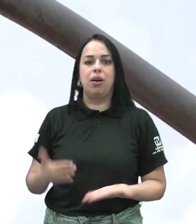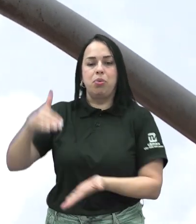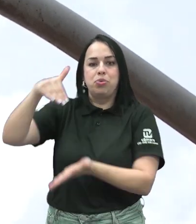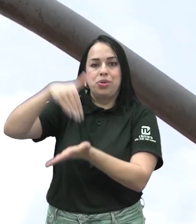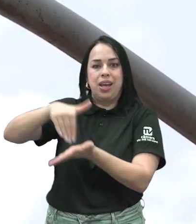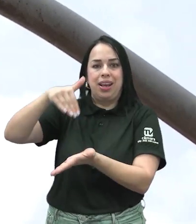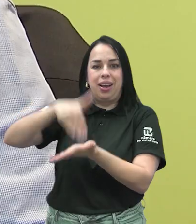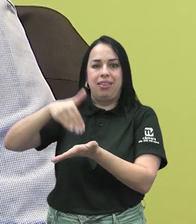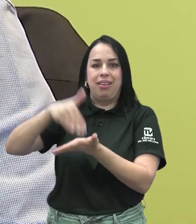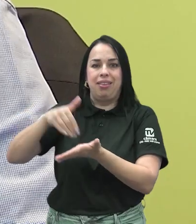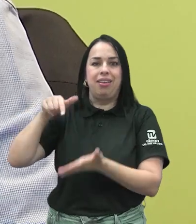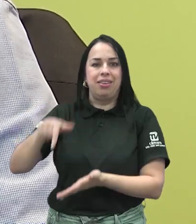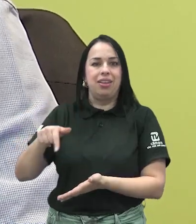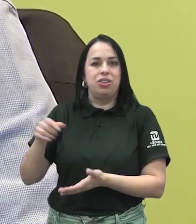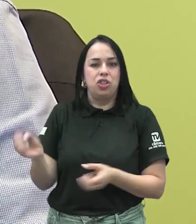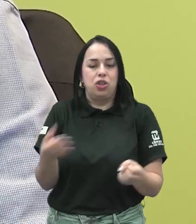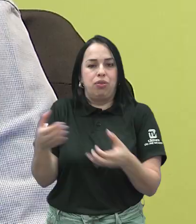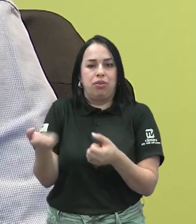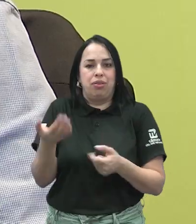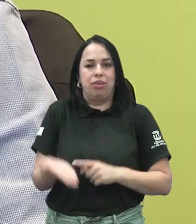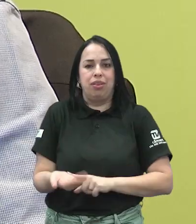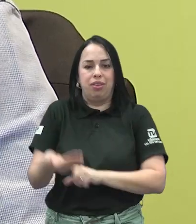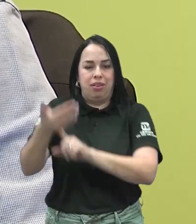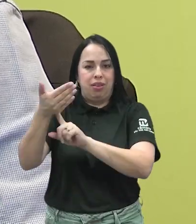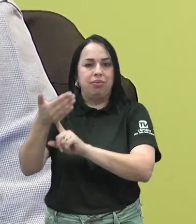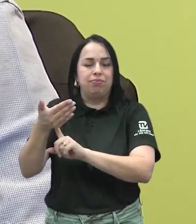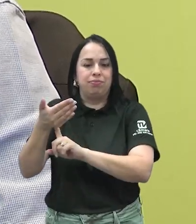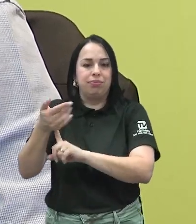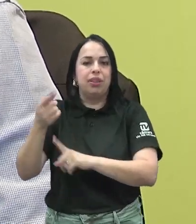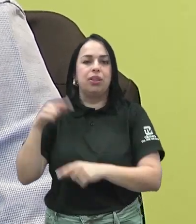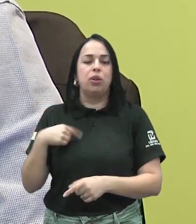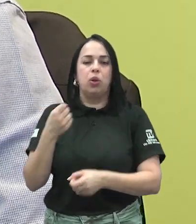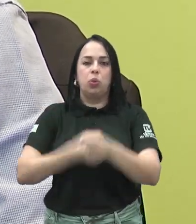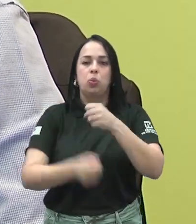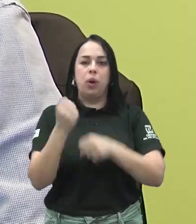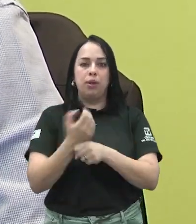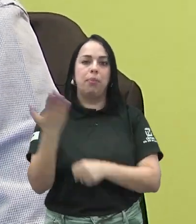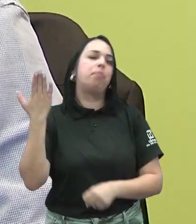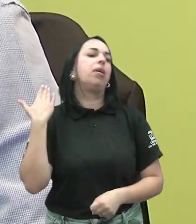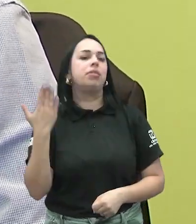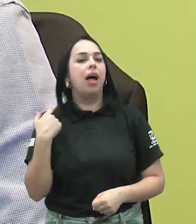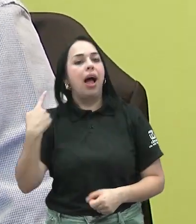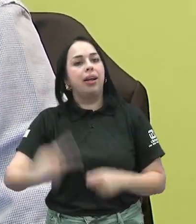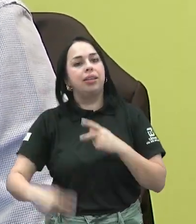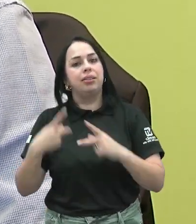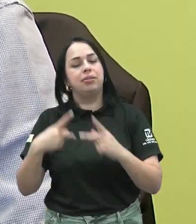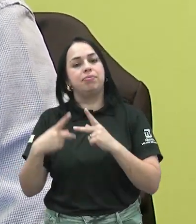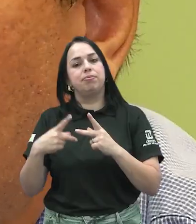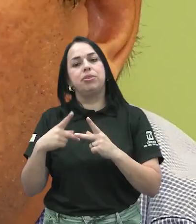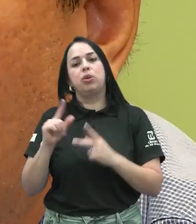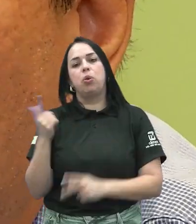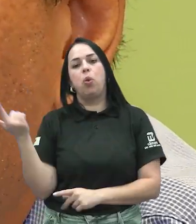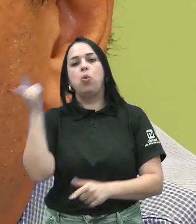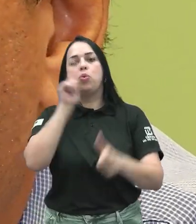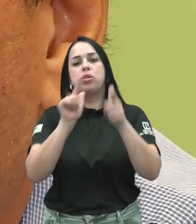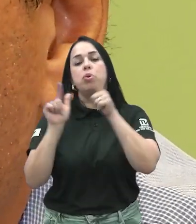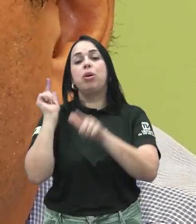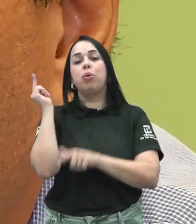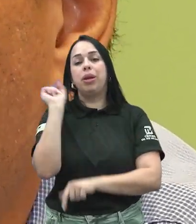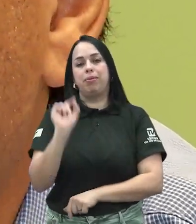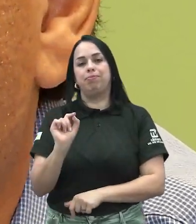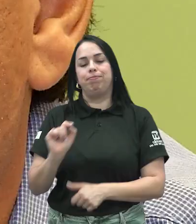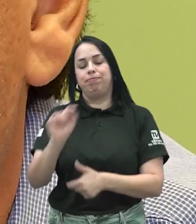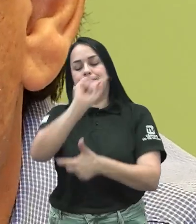urbana e rural. De acordo com o secretário municipal de Inovação e Desenvolvimento, em 2024, São José dos